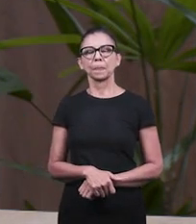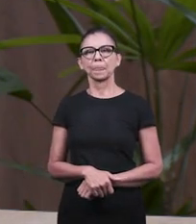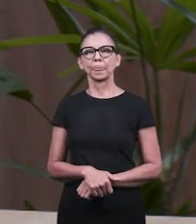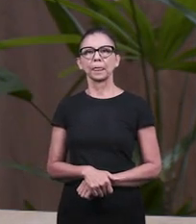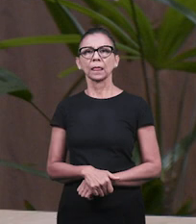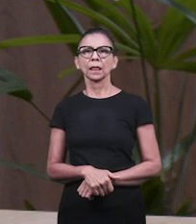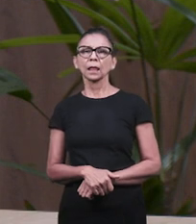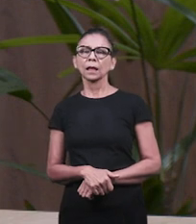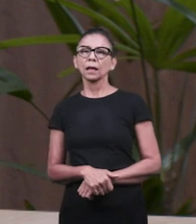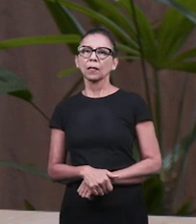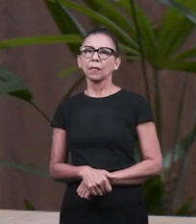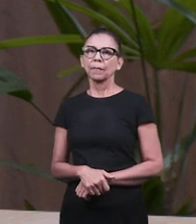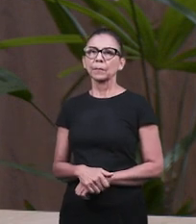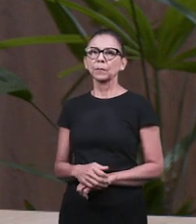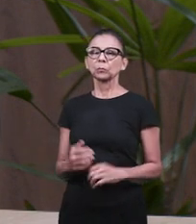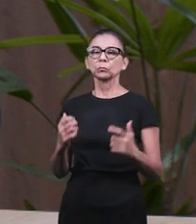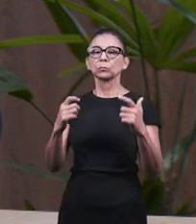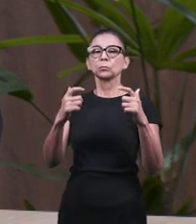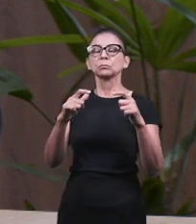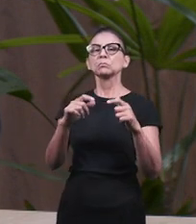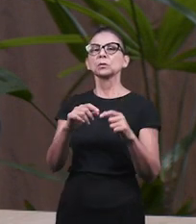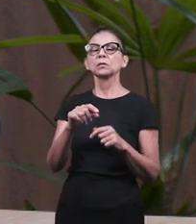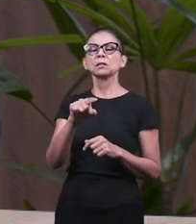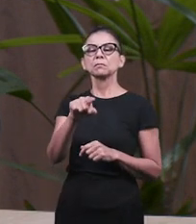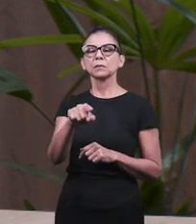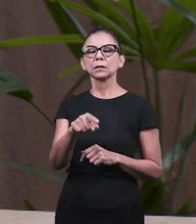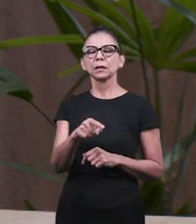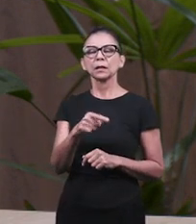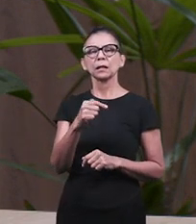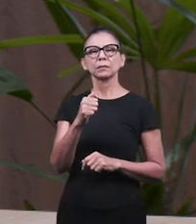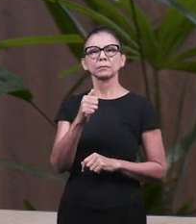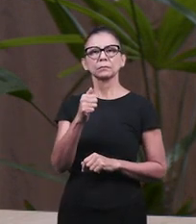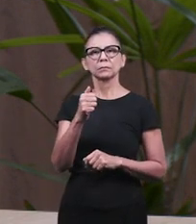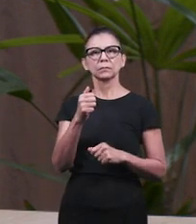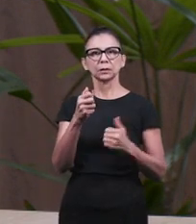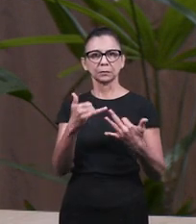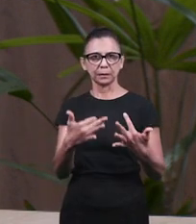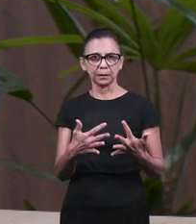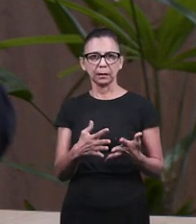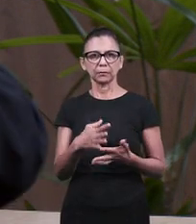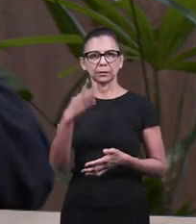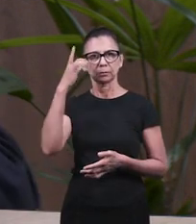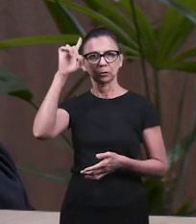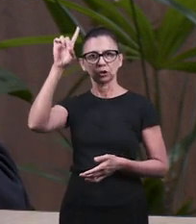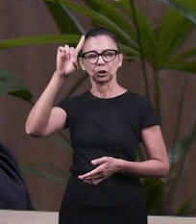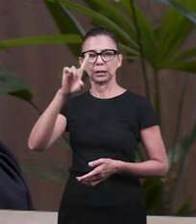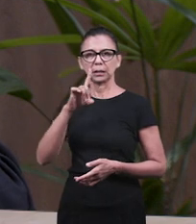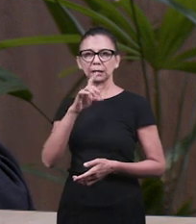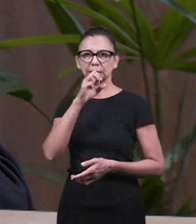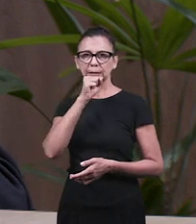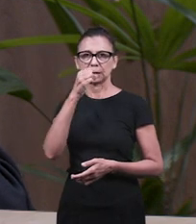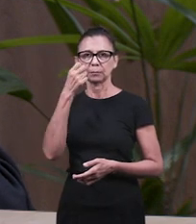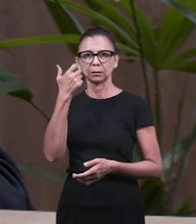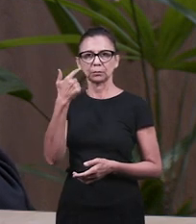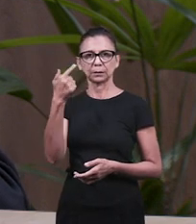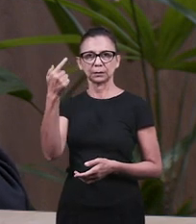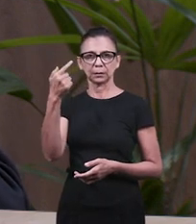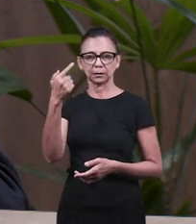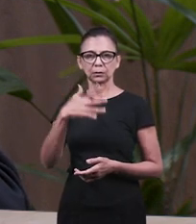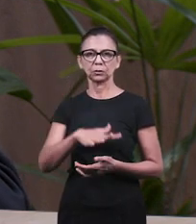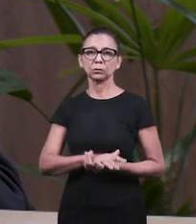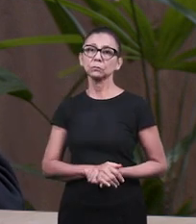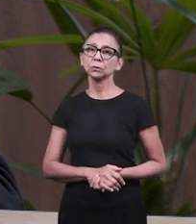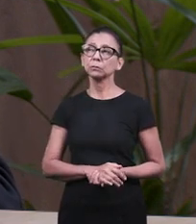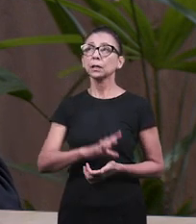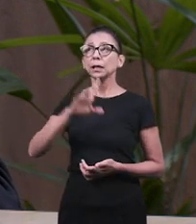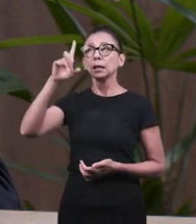Porque em certo lugar disse assim do dia 7º, aqui para esclarecer que é o sábado, né? E repousou Deus de todas as